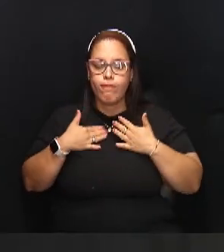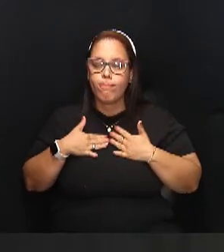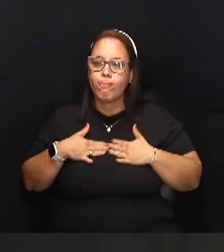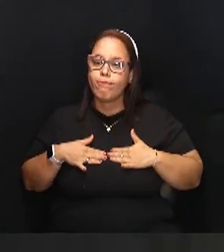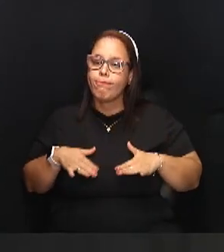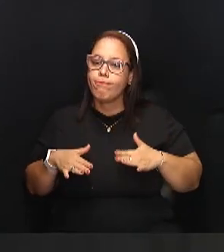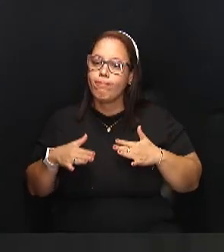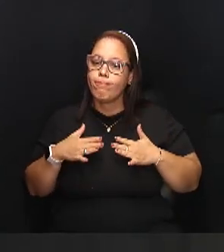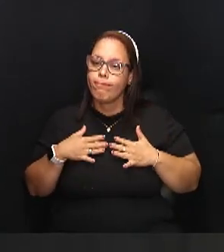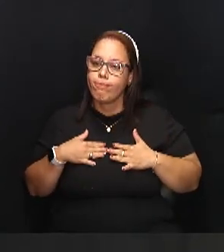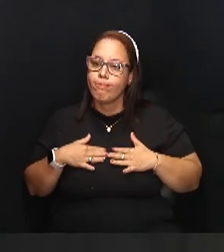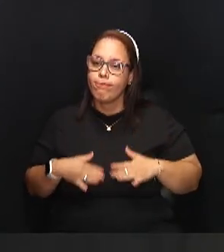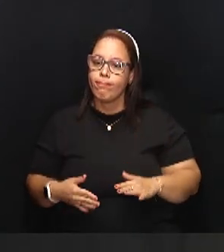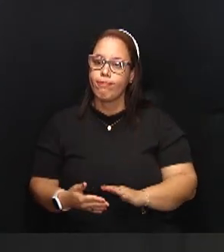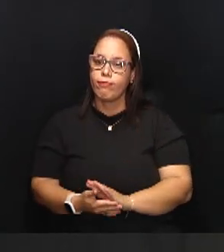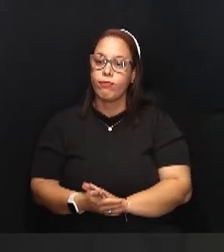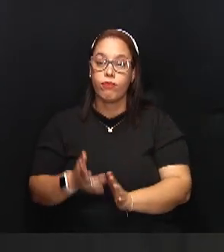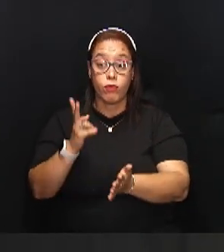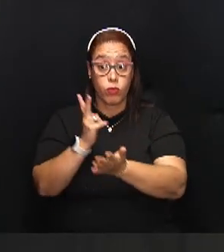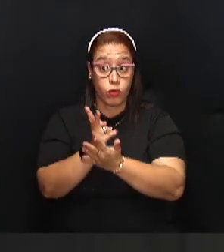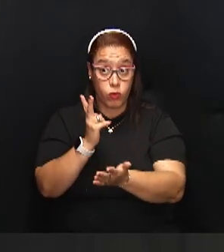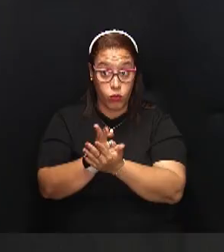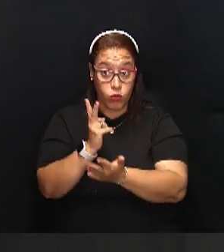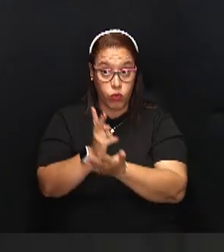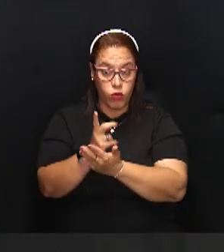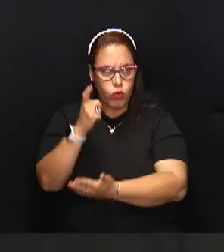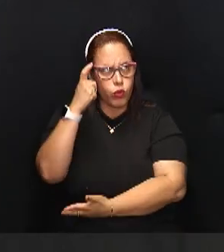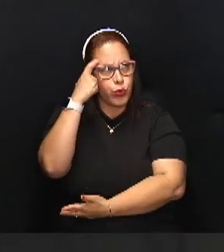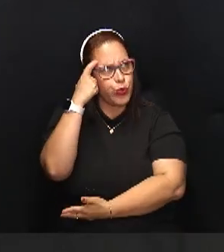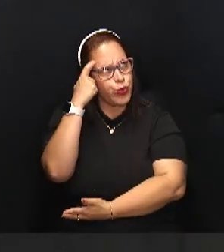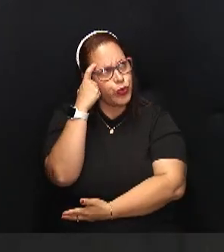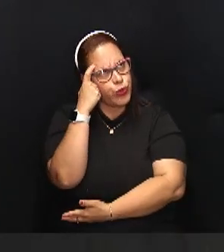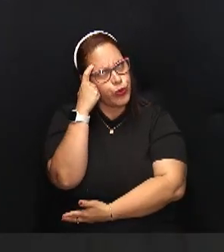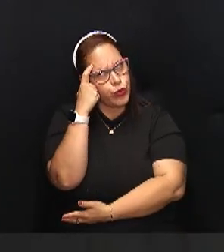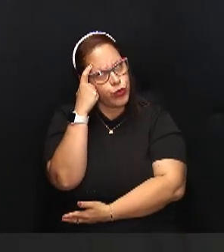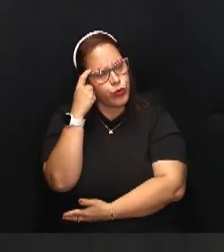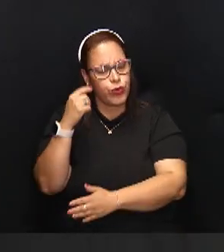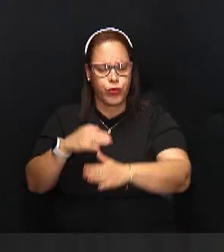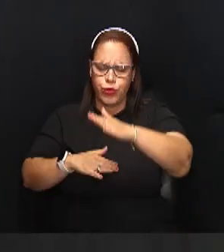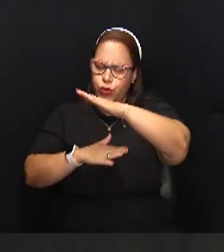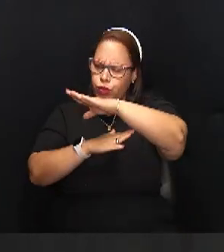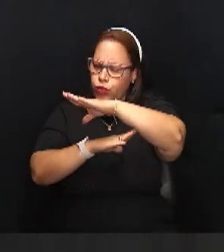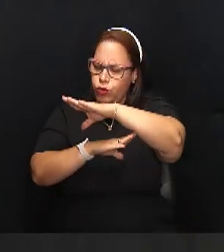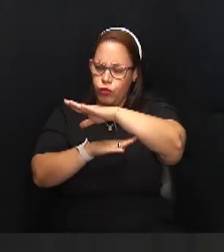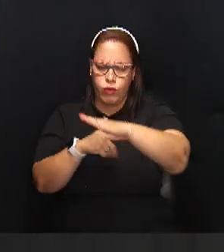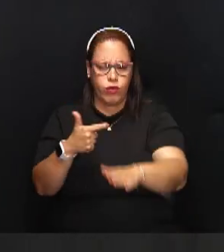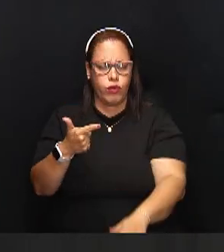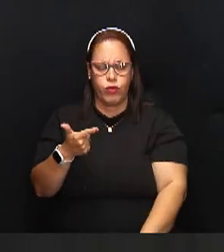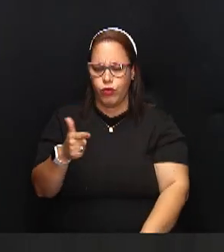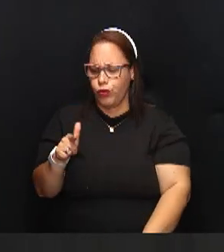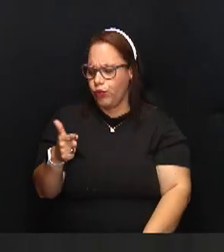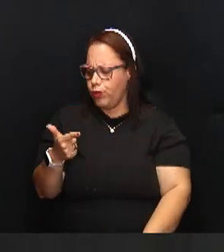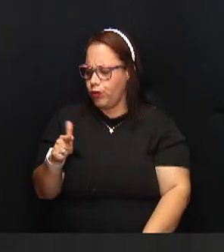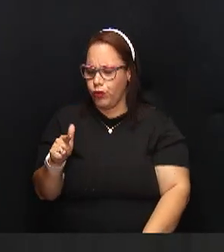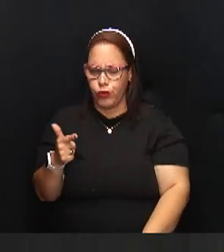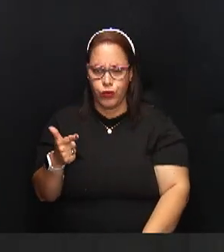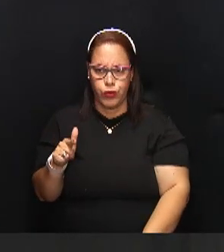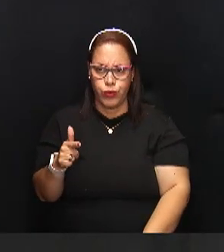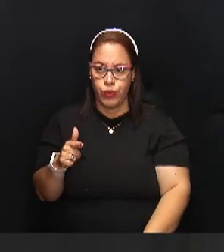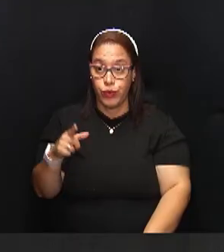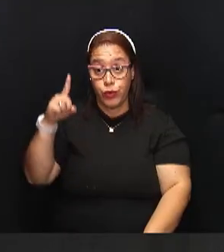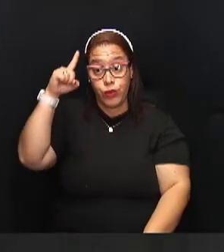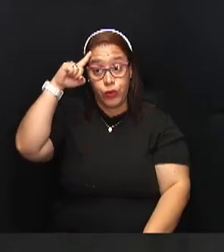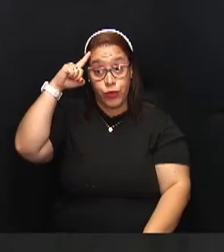muita serenidade, mas sempre tendo em mente que aqui na Câmara nós não temos, né,